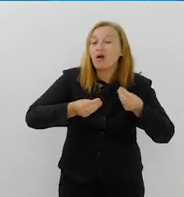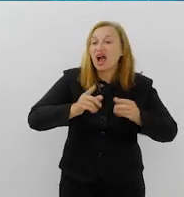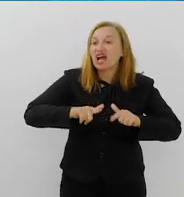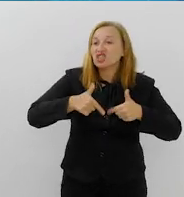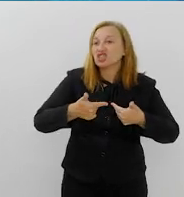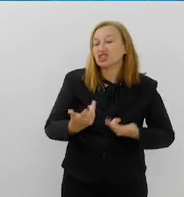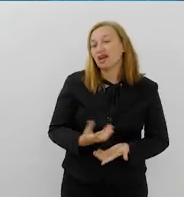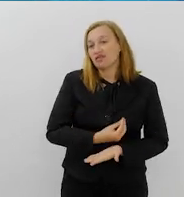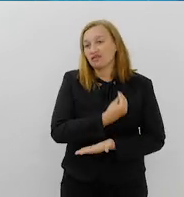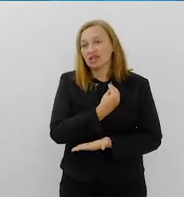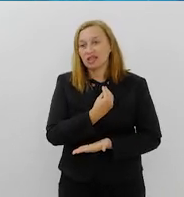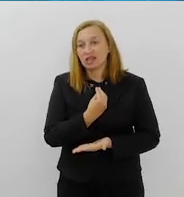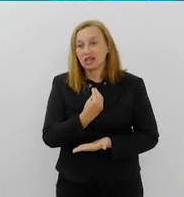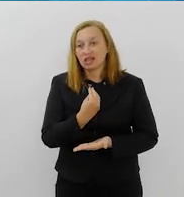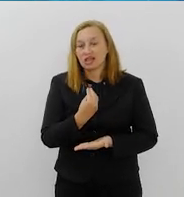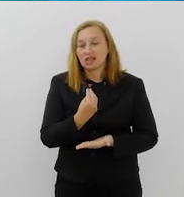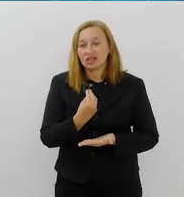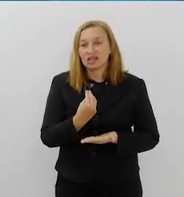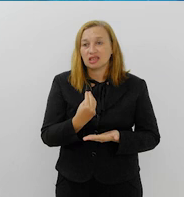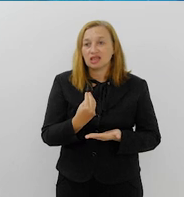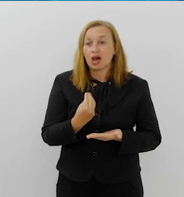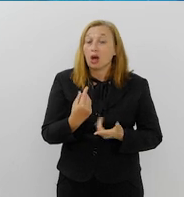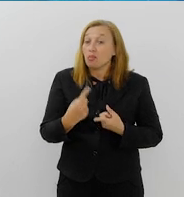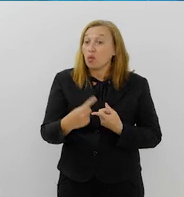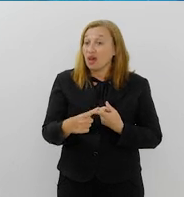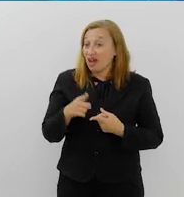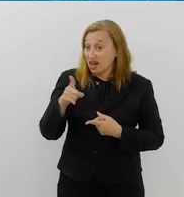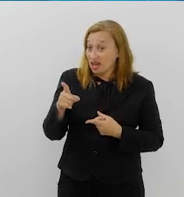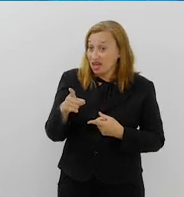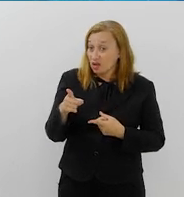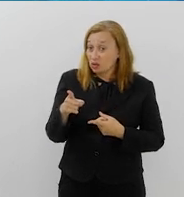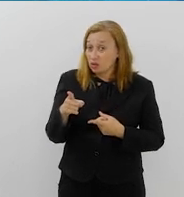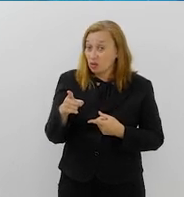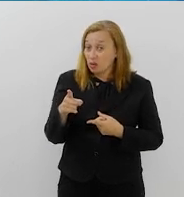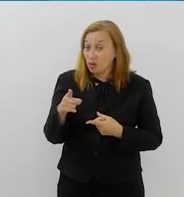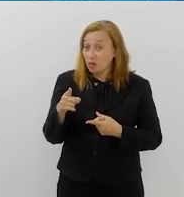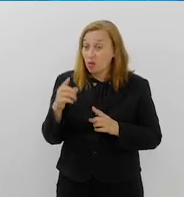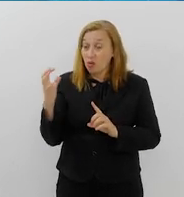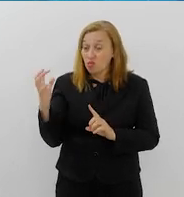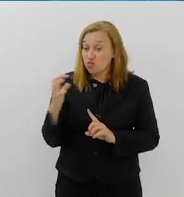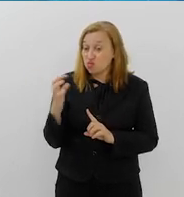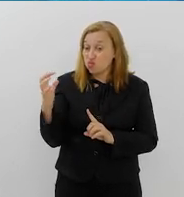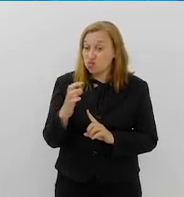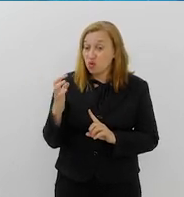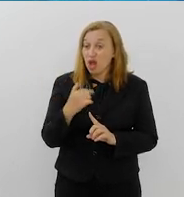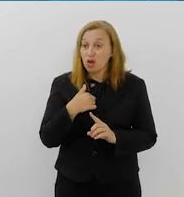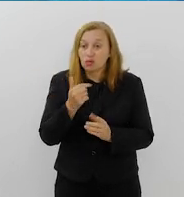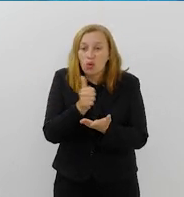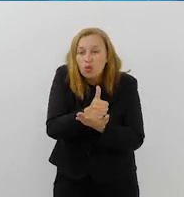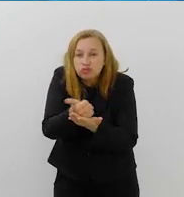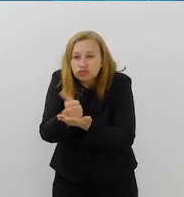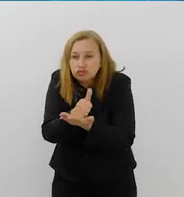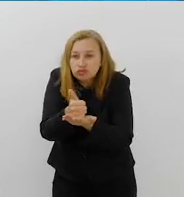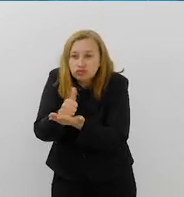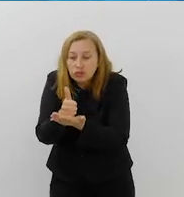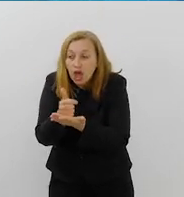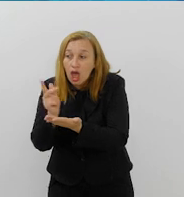de lidar com a frustração, porque ali eu faço uma manipulação, né? Eu estou jogando,